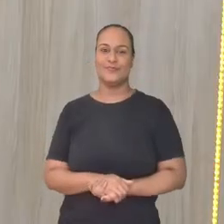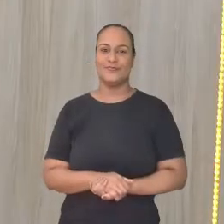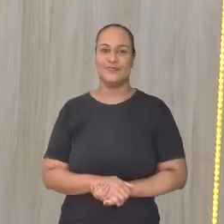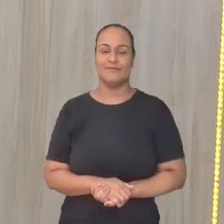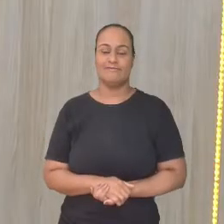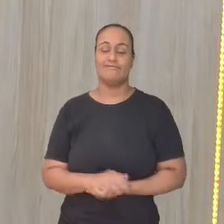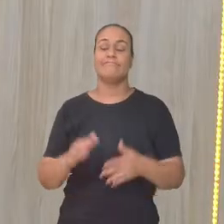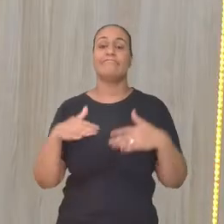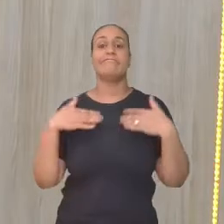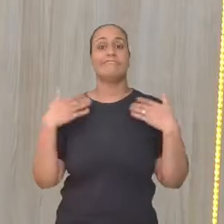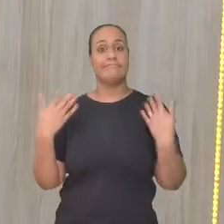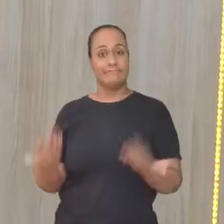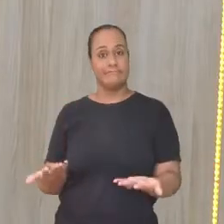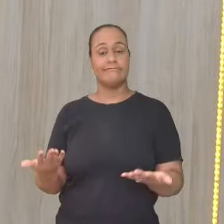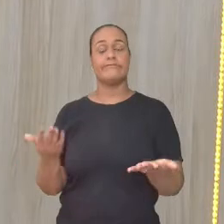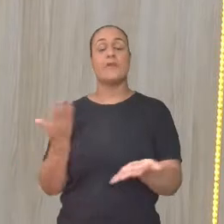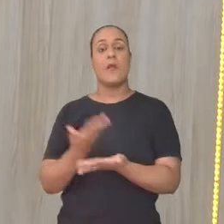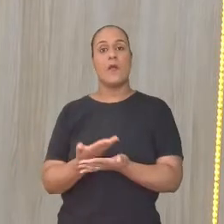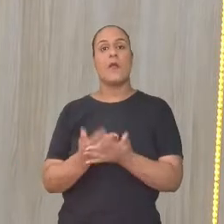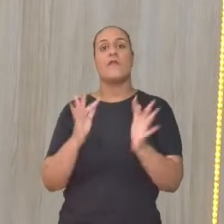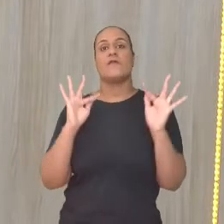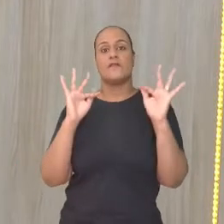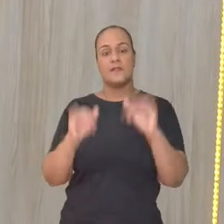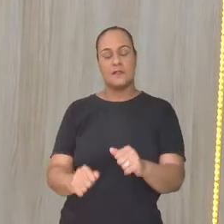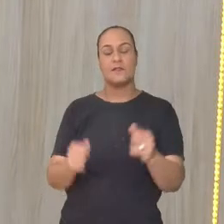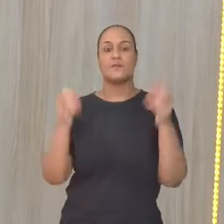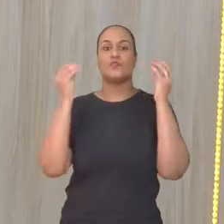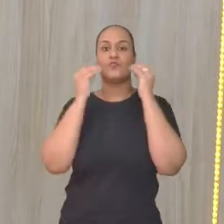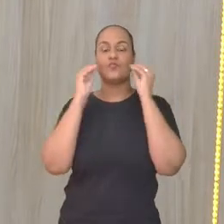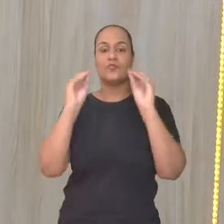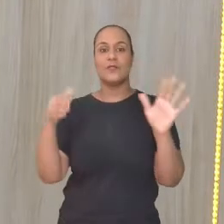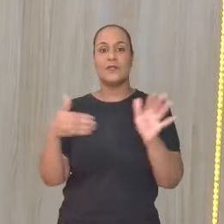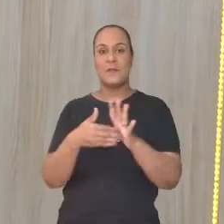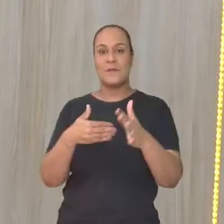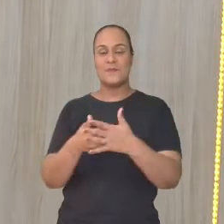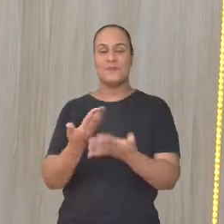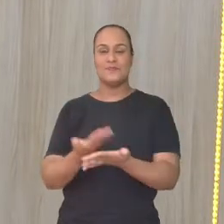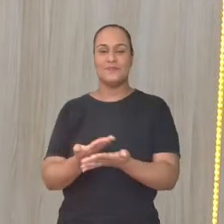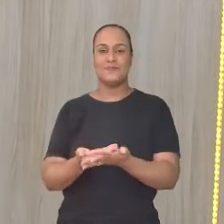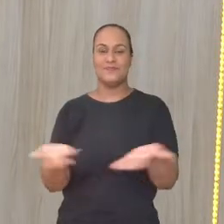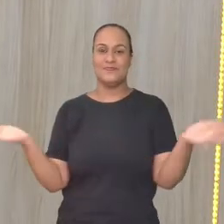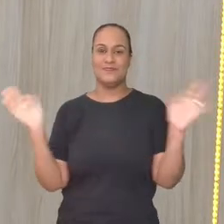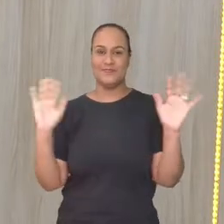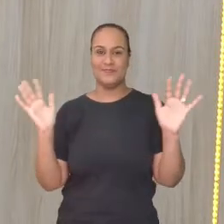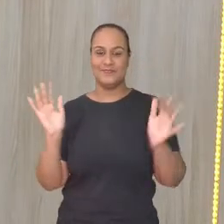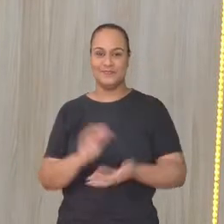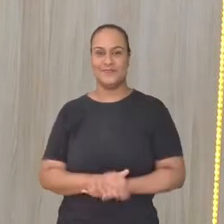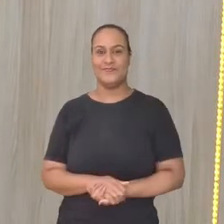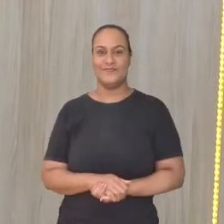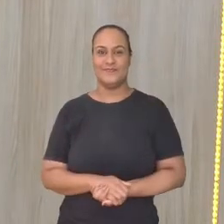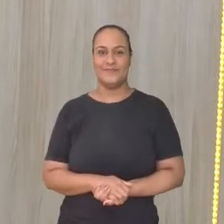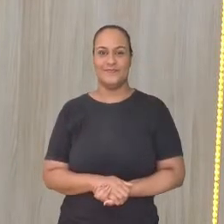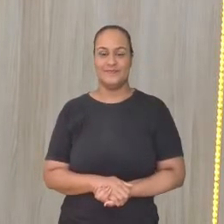é, gente. Eu vou ficando por aqui. Um beijo bem grande e até a próxima aula. Tchau, tchau.